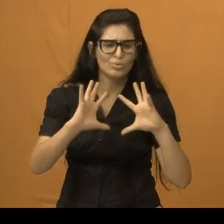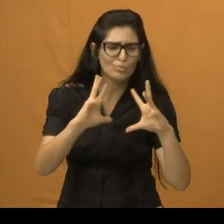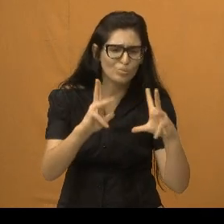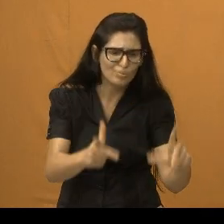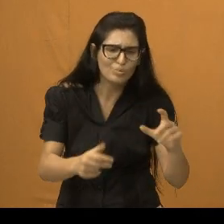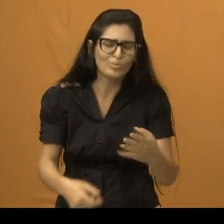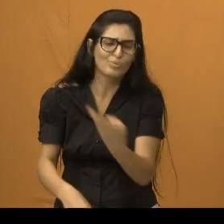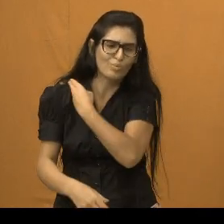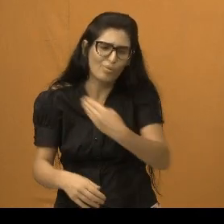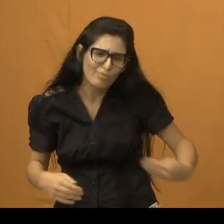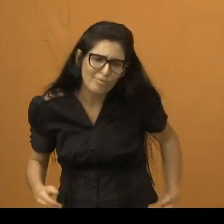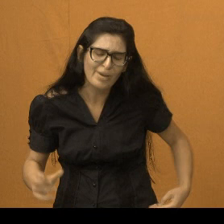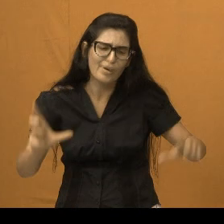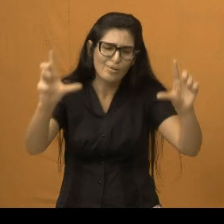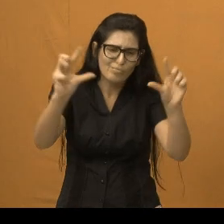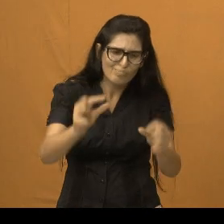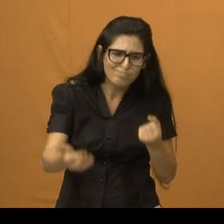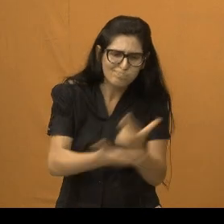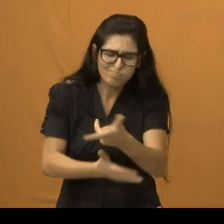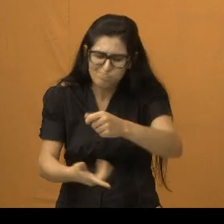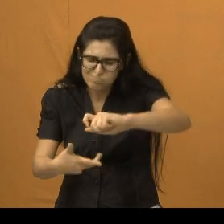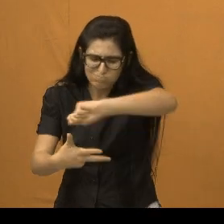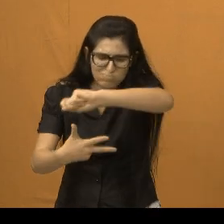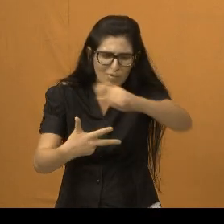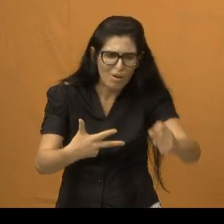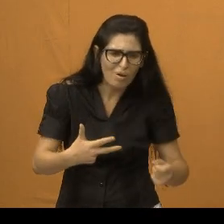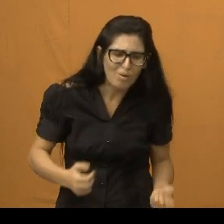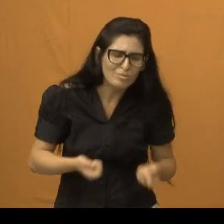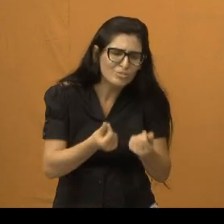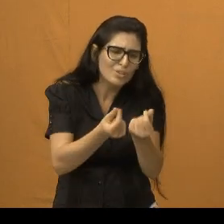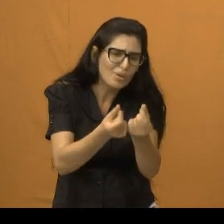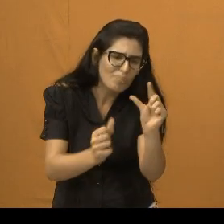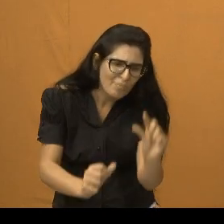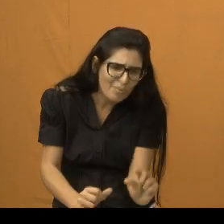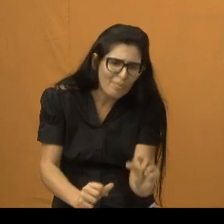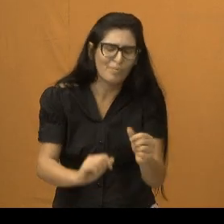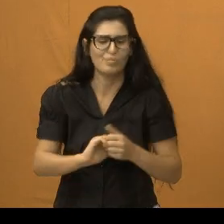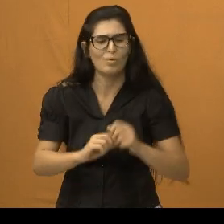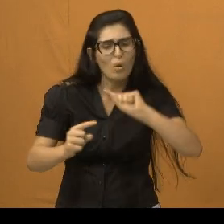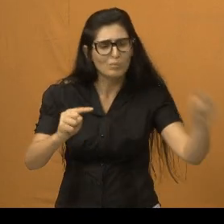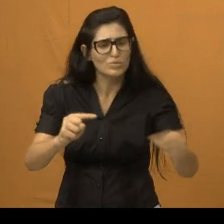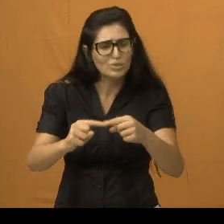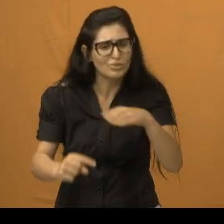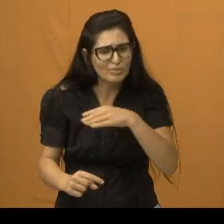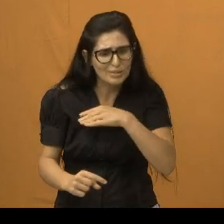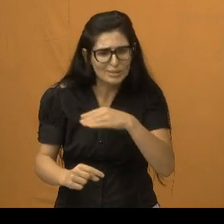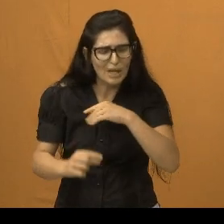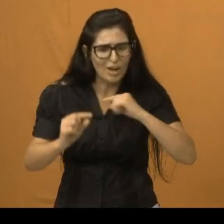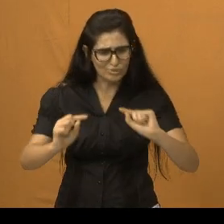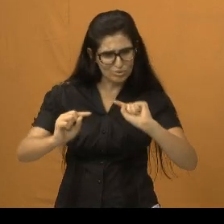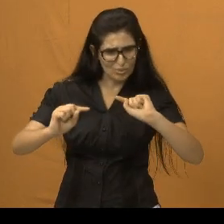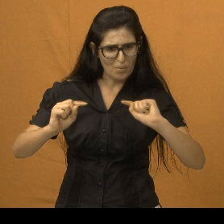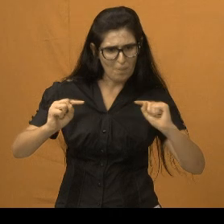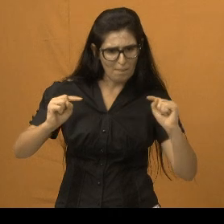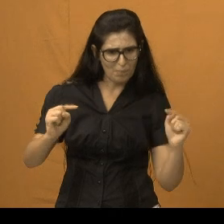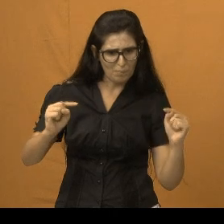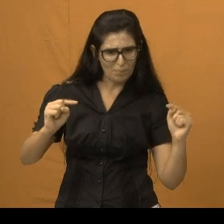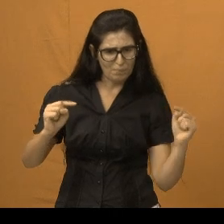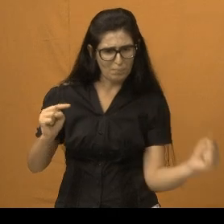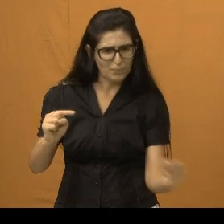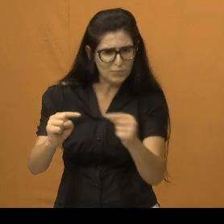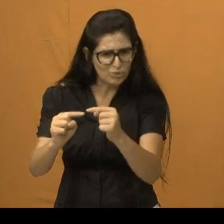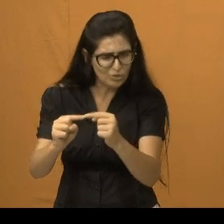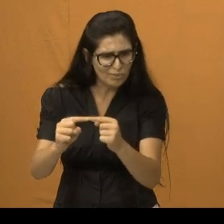foram menores para investimentos. Então, para que o município possa chegar a essa meta orçamentária, ele precisaria